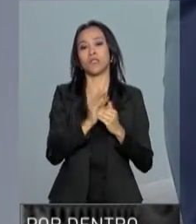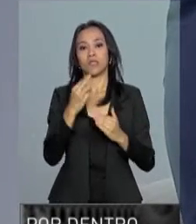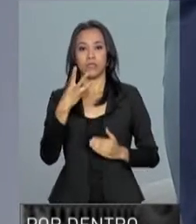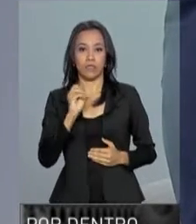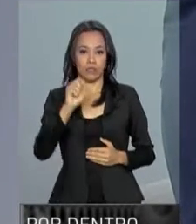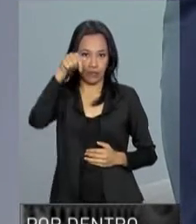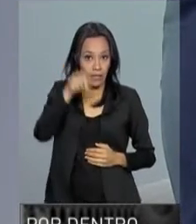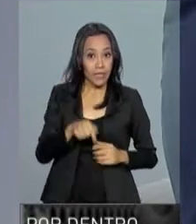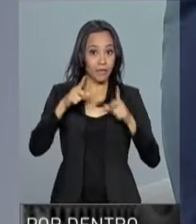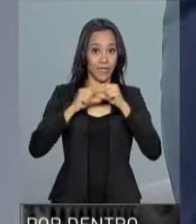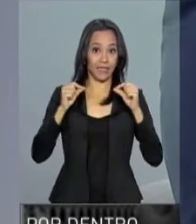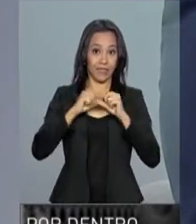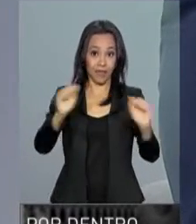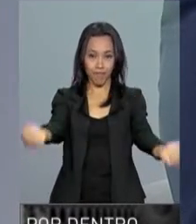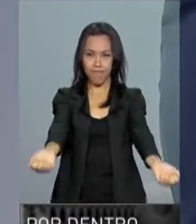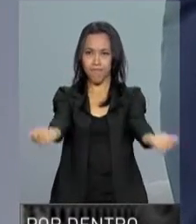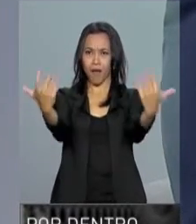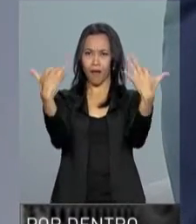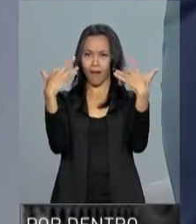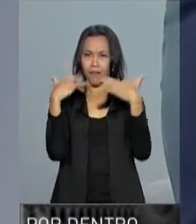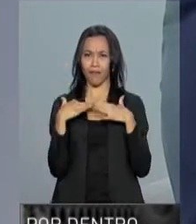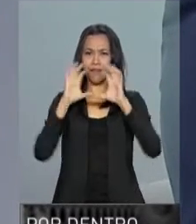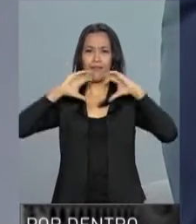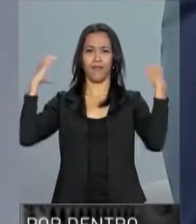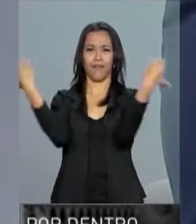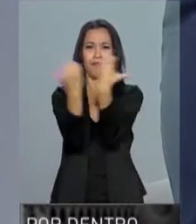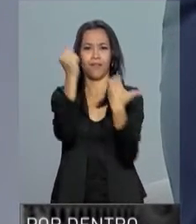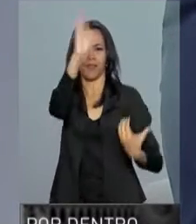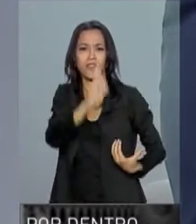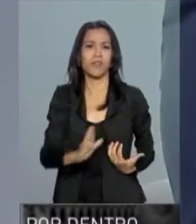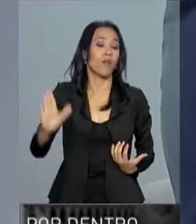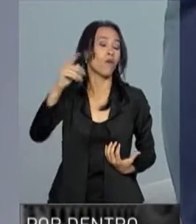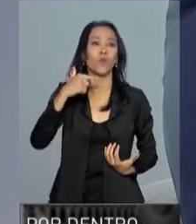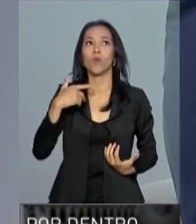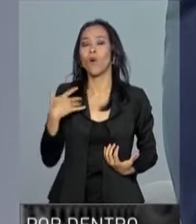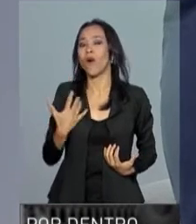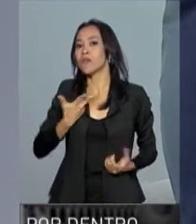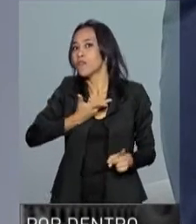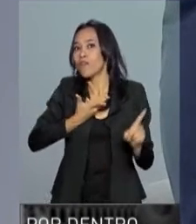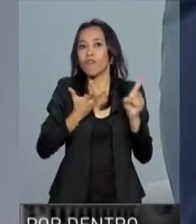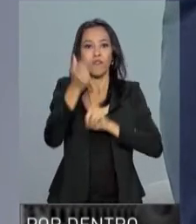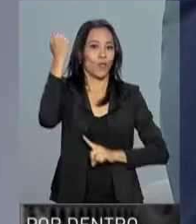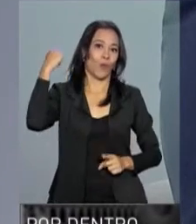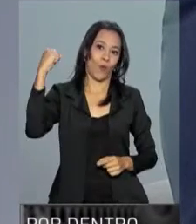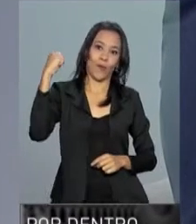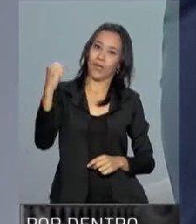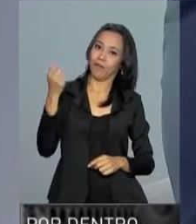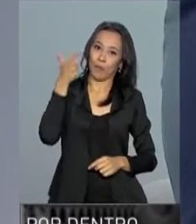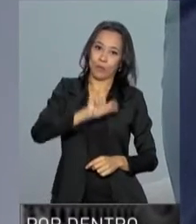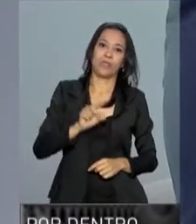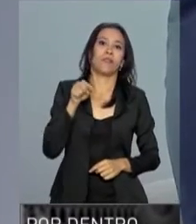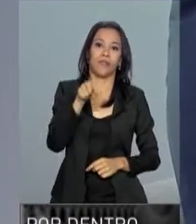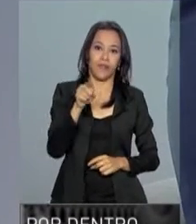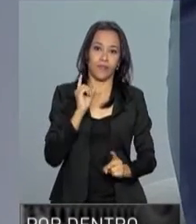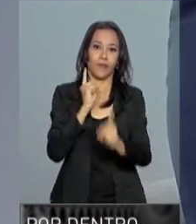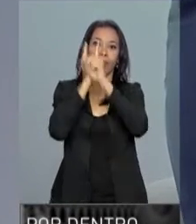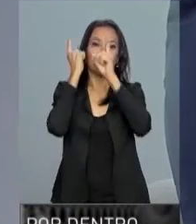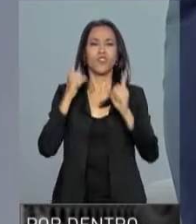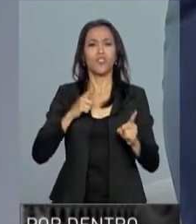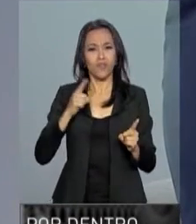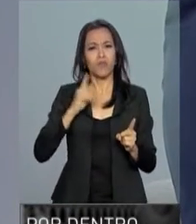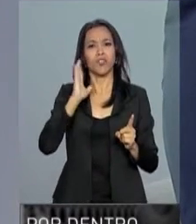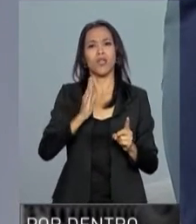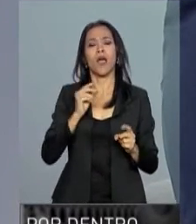Brasília para nós é uma grande vitória nós temos a realização dessa Conferência Nacional tivemos as